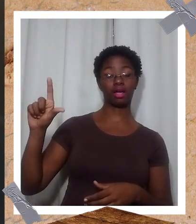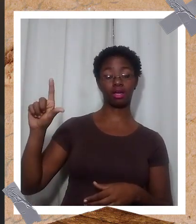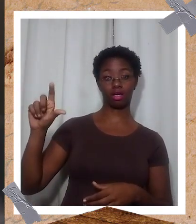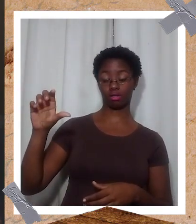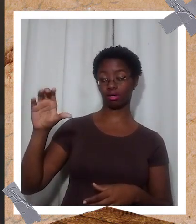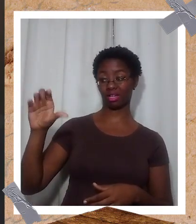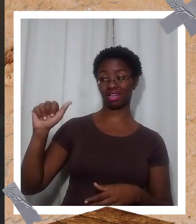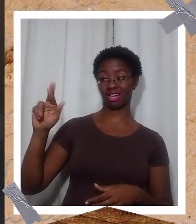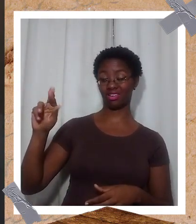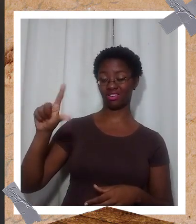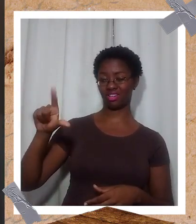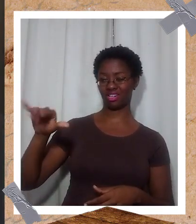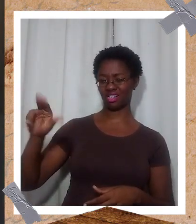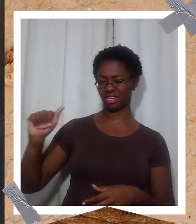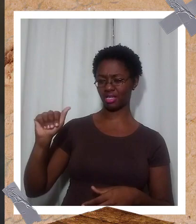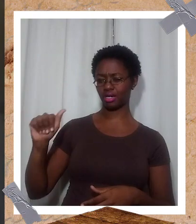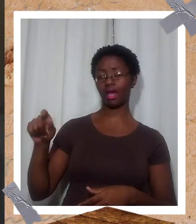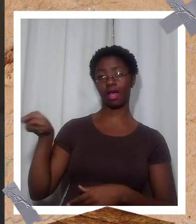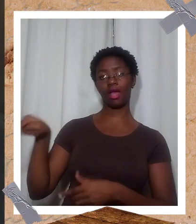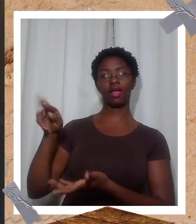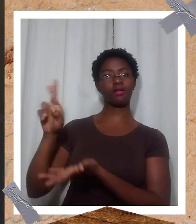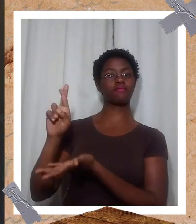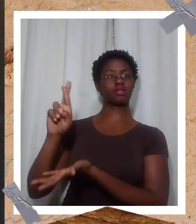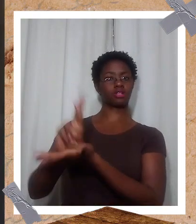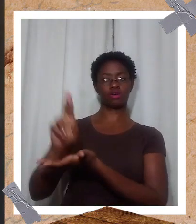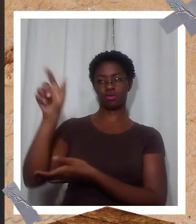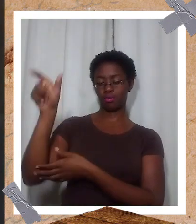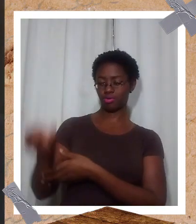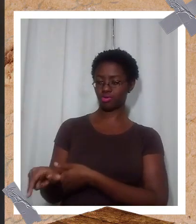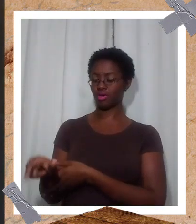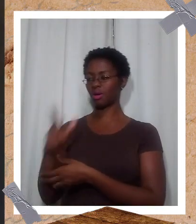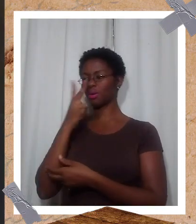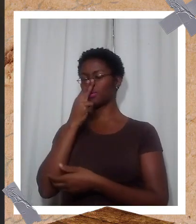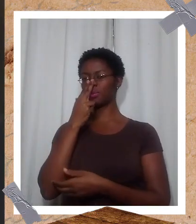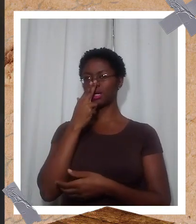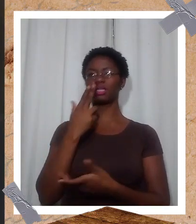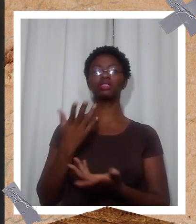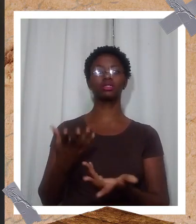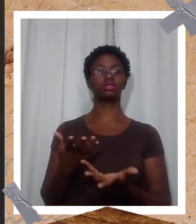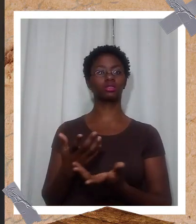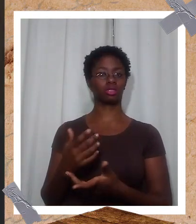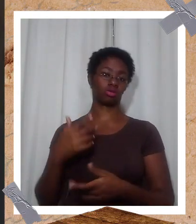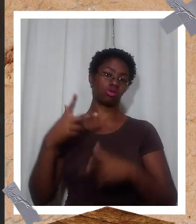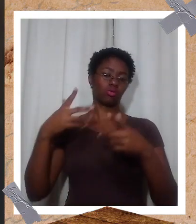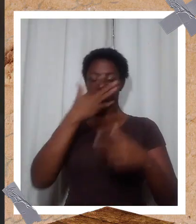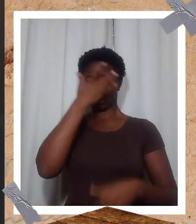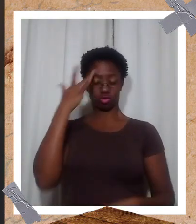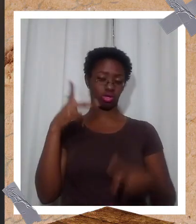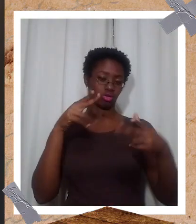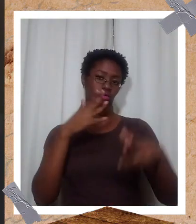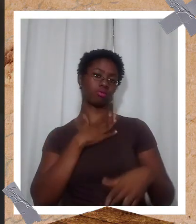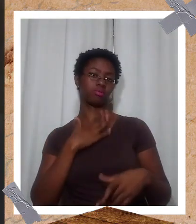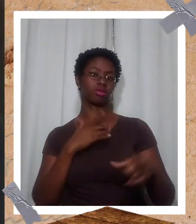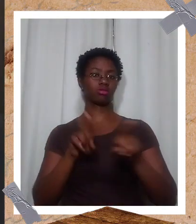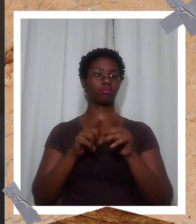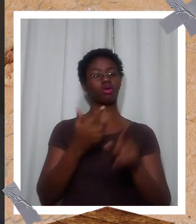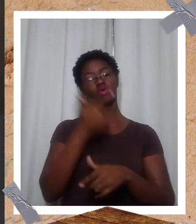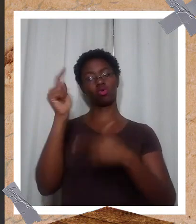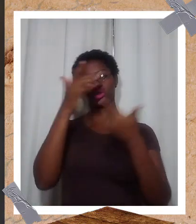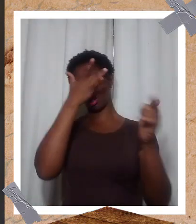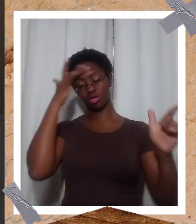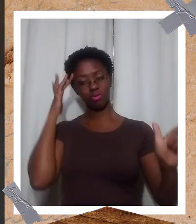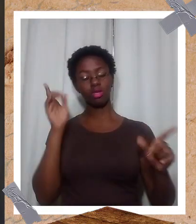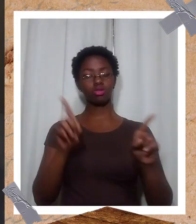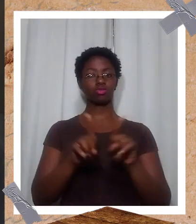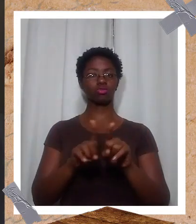uma figura que veio pavimentando estrada no qual pessoas como eu e outras pessoas caminhassem, né? Então, estou muito feliz